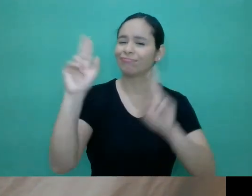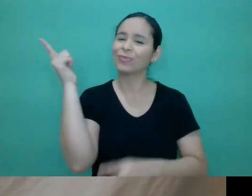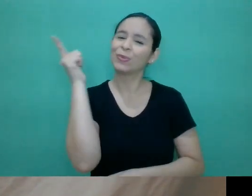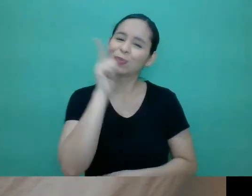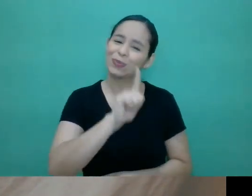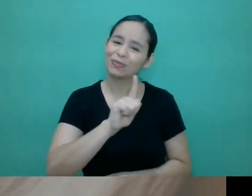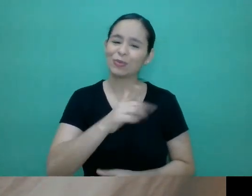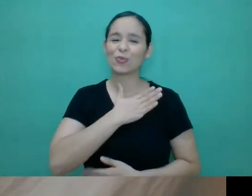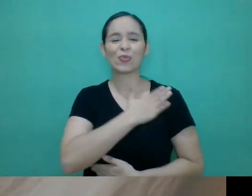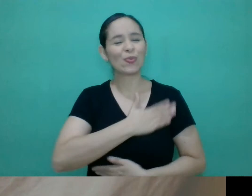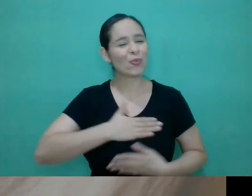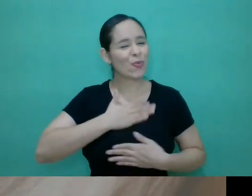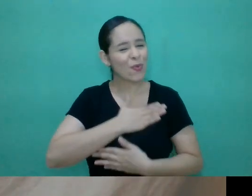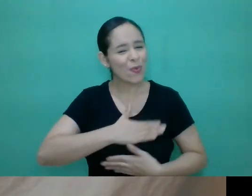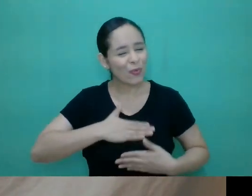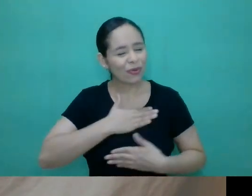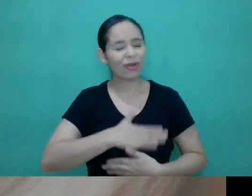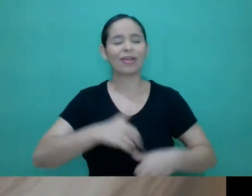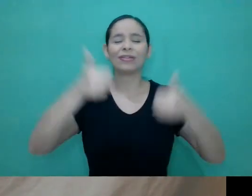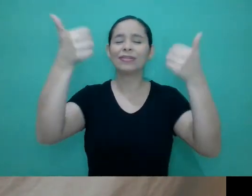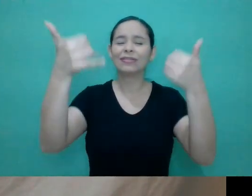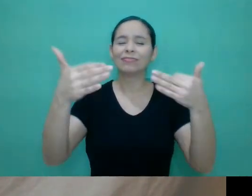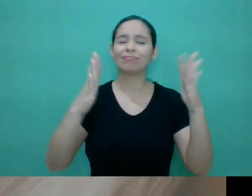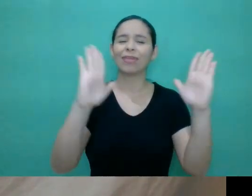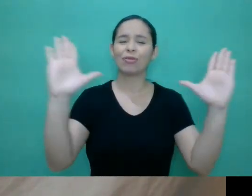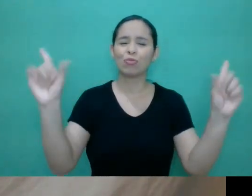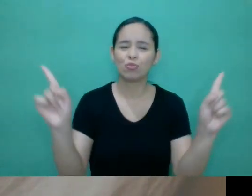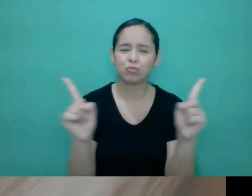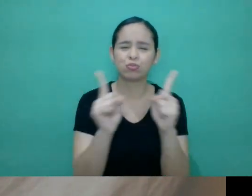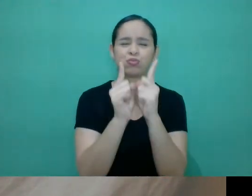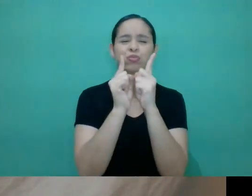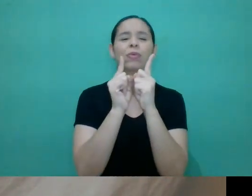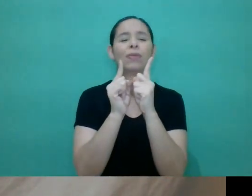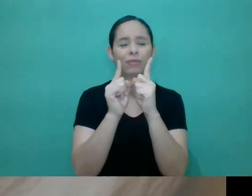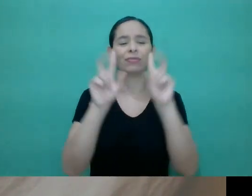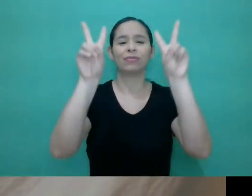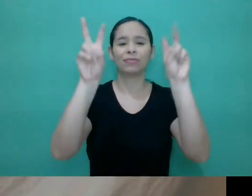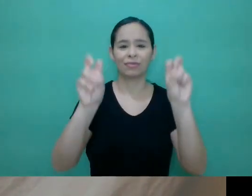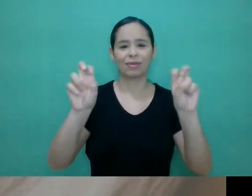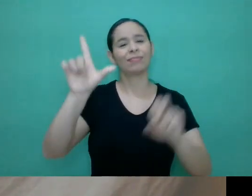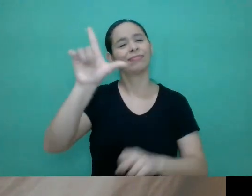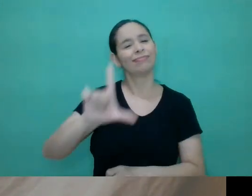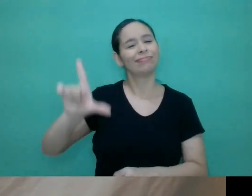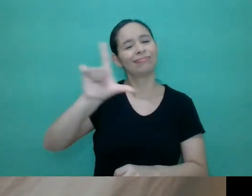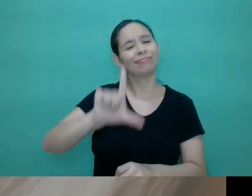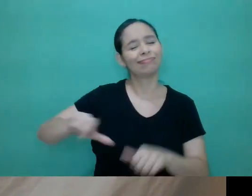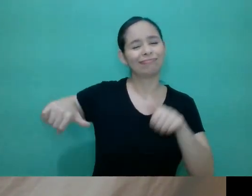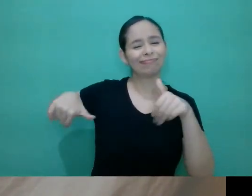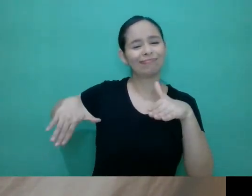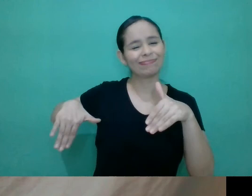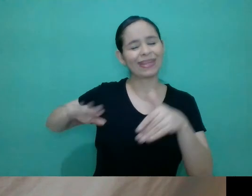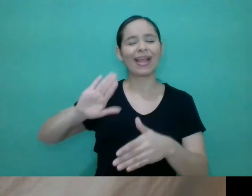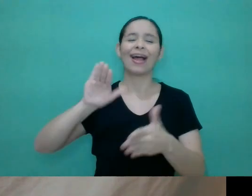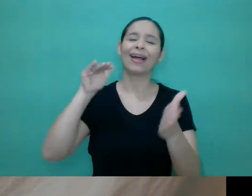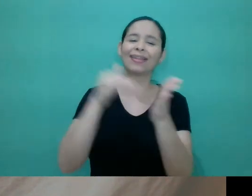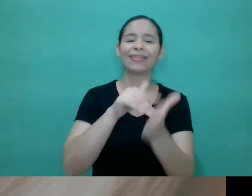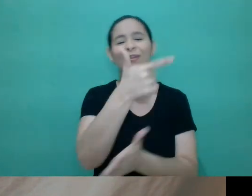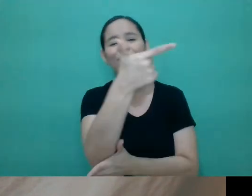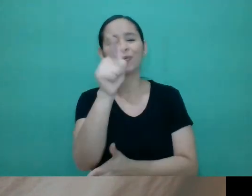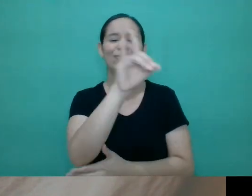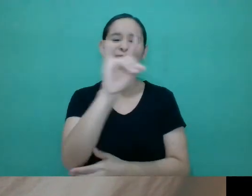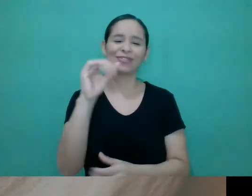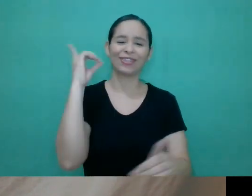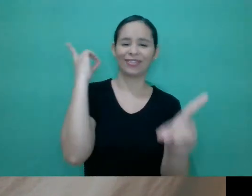pouquinho sobre a questão do ensaio, né, na literatura da Guiana Francesa. Até a próxima e a gente